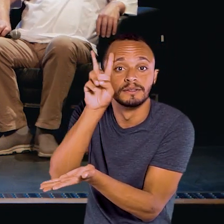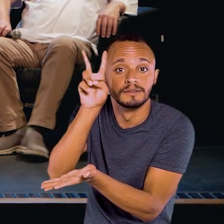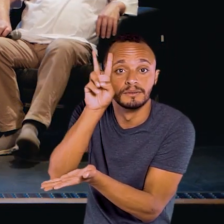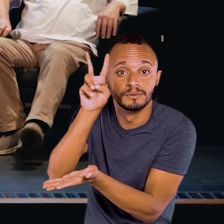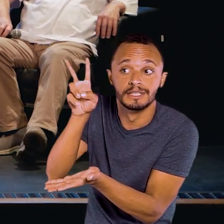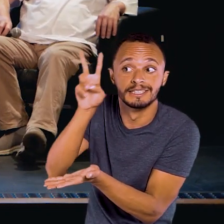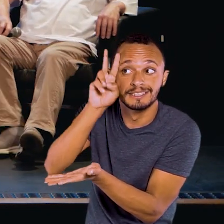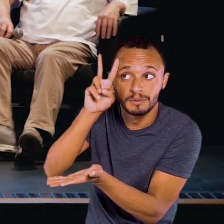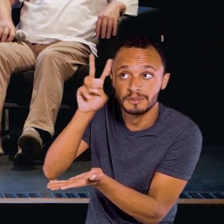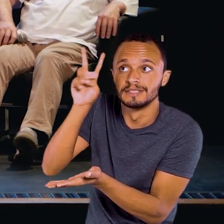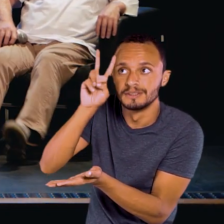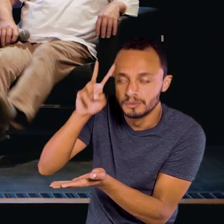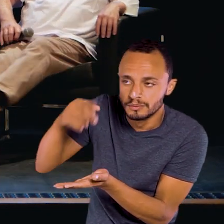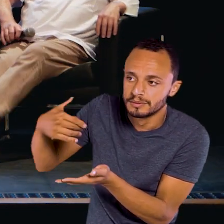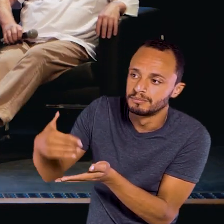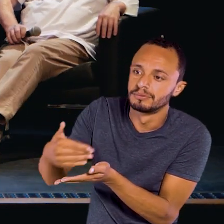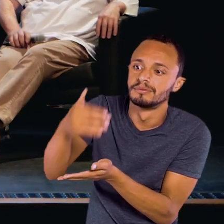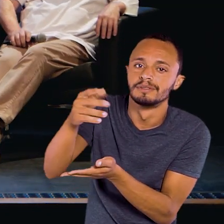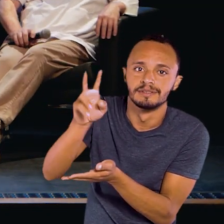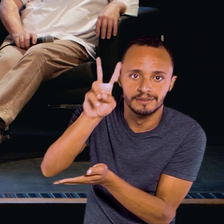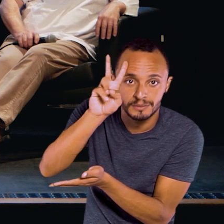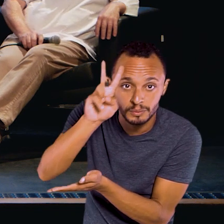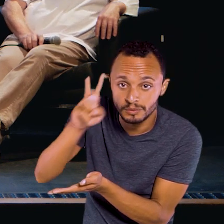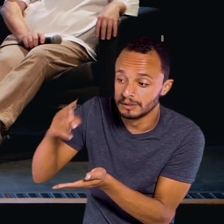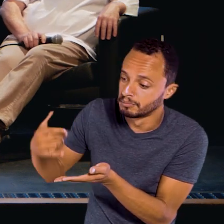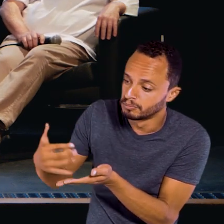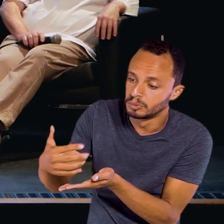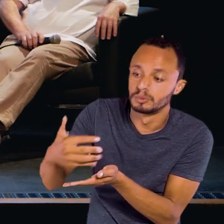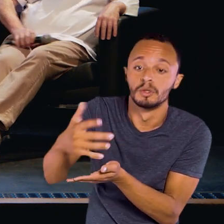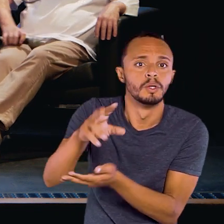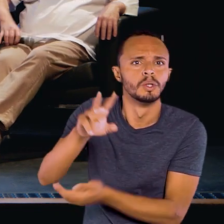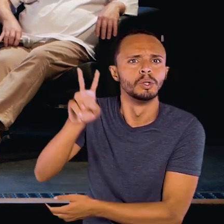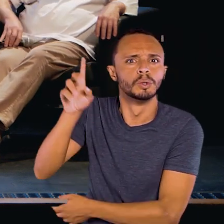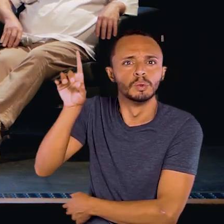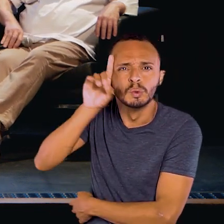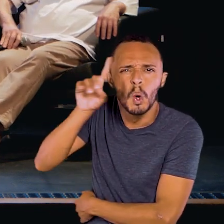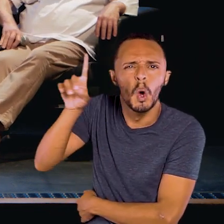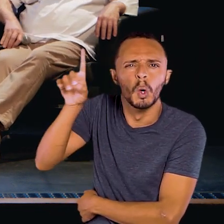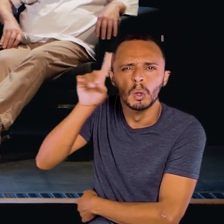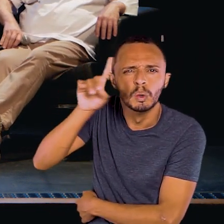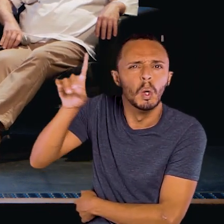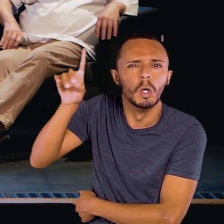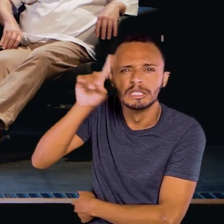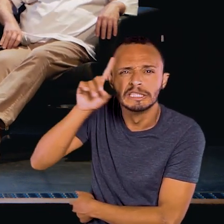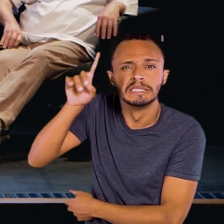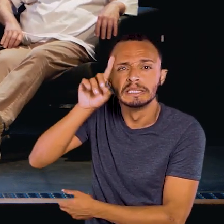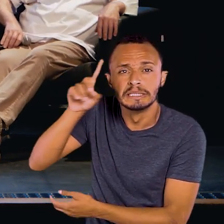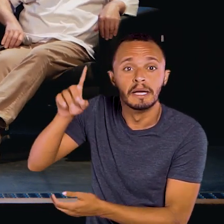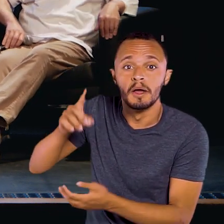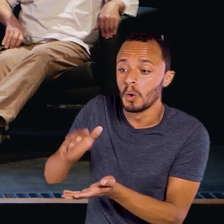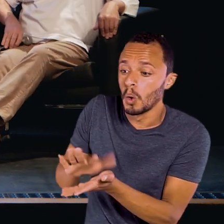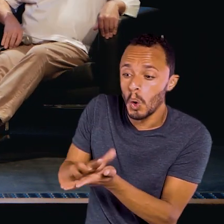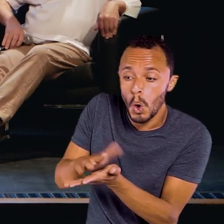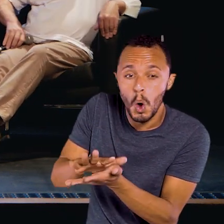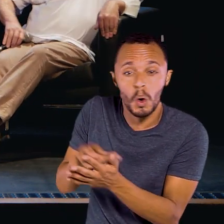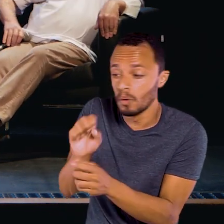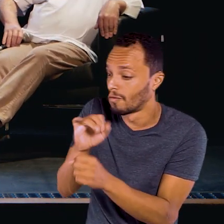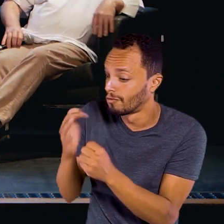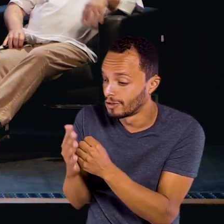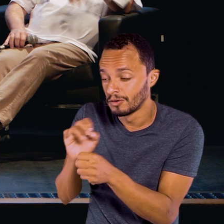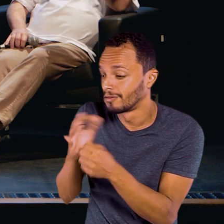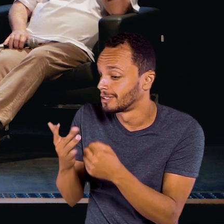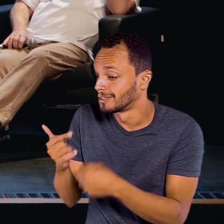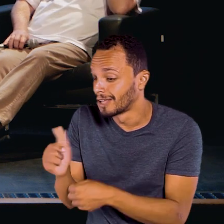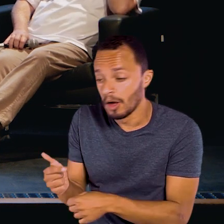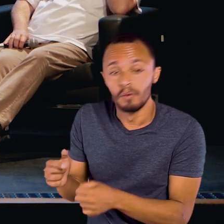às 6 da tarde, termina à 1 da manhã, todo dia, com pandemia ou sem pandemia. E a mulher resolveu...